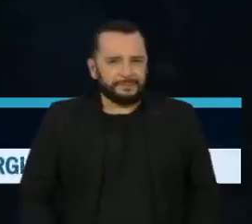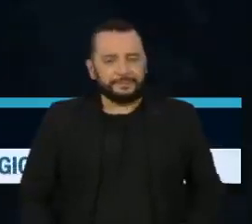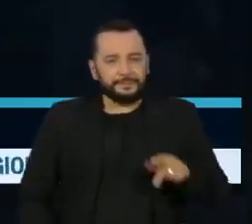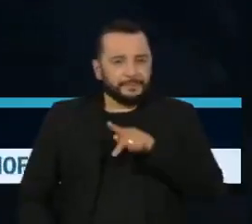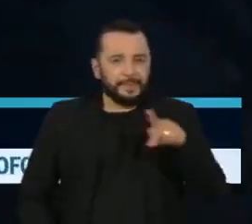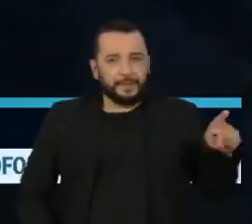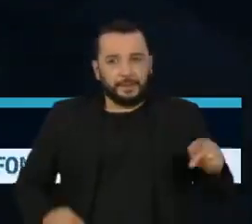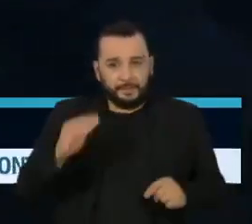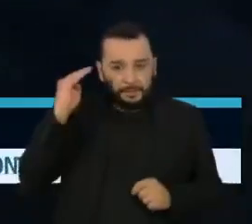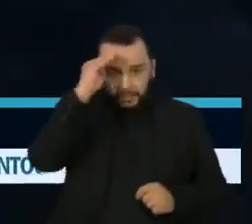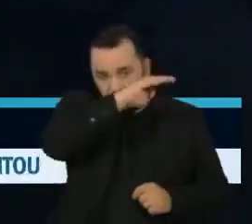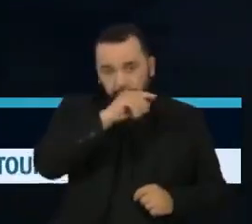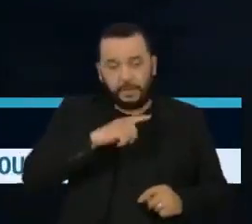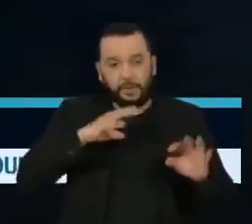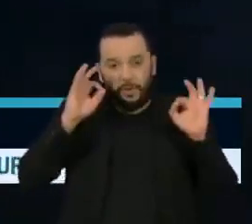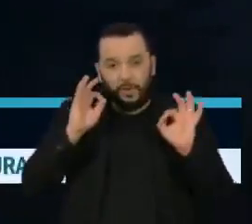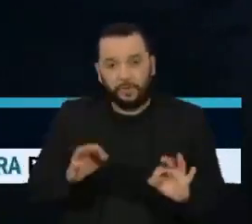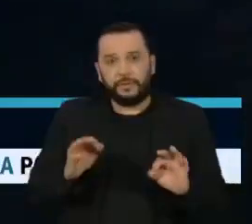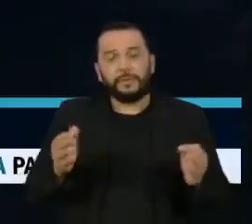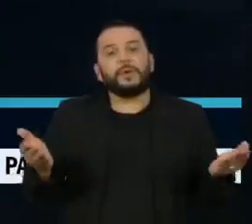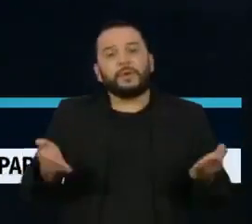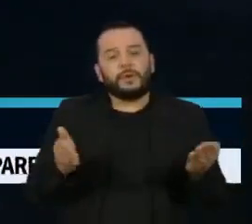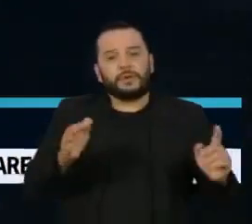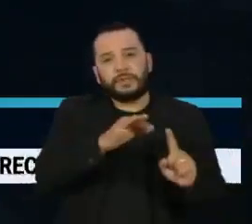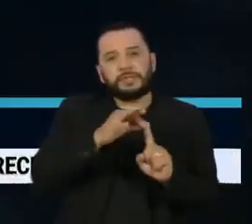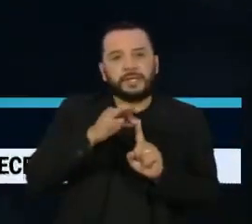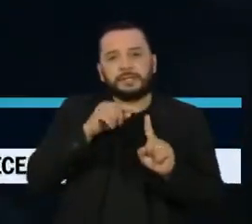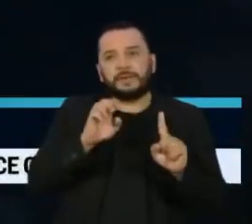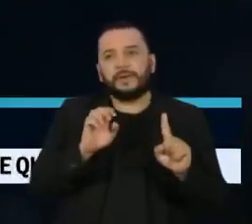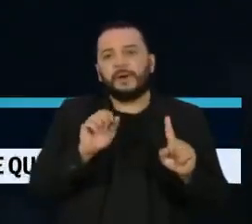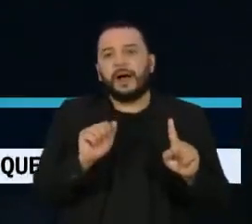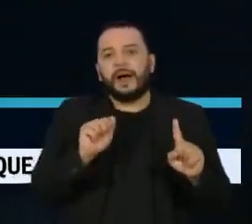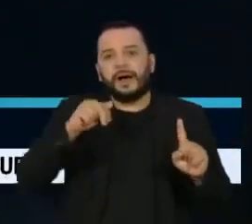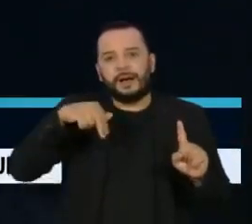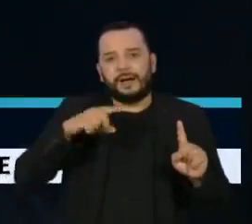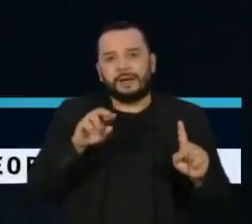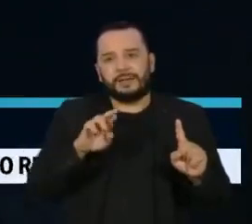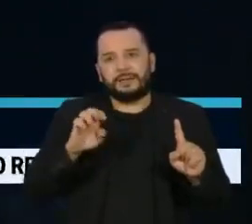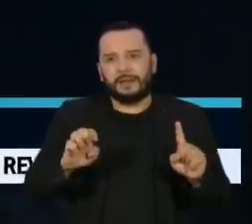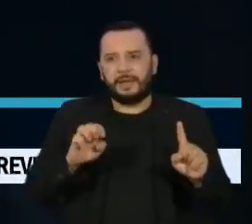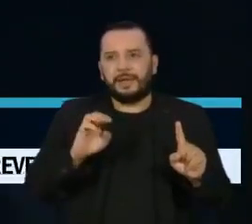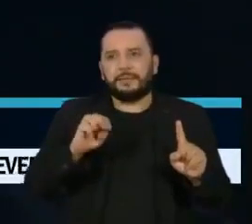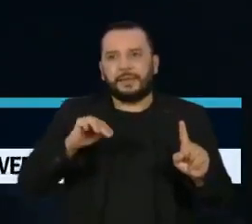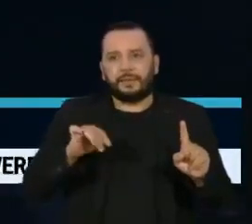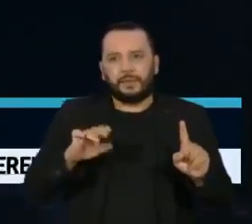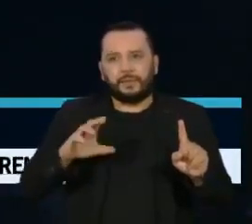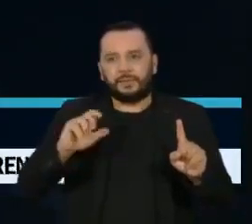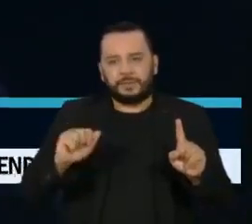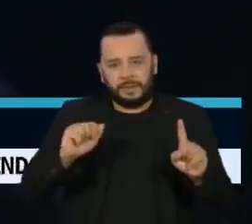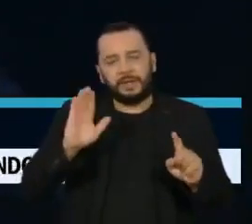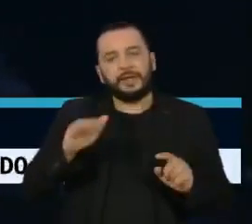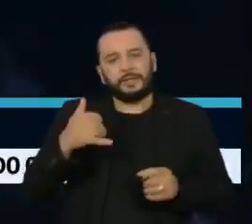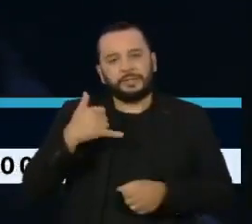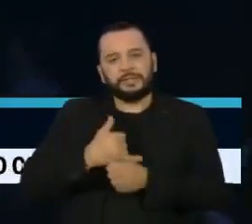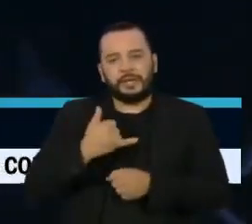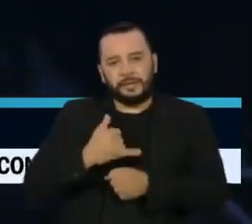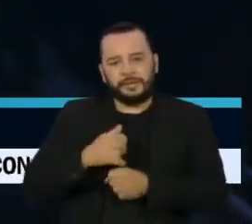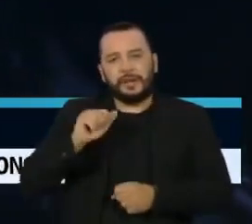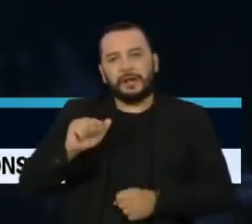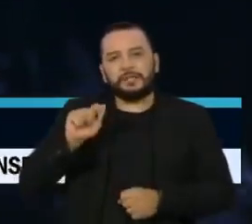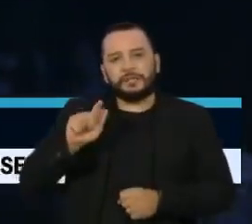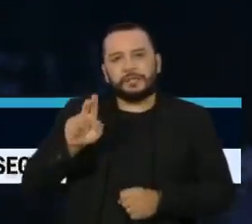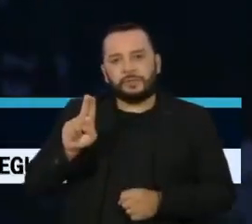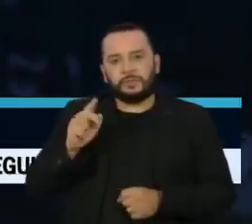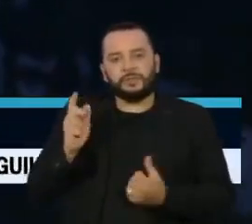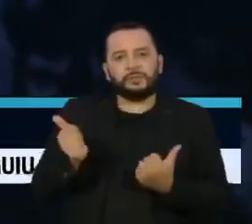O presidente Jair Bolsonaro confirmou hoje a indicação oficial de André Mendonça, chefe da Advocacia-Geral da União, para a vaga do ministro